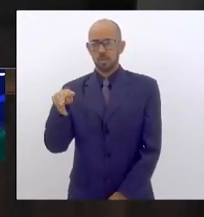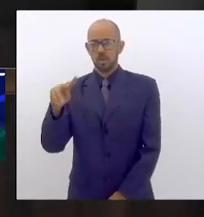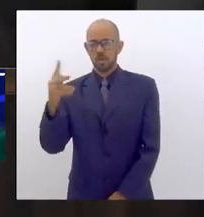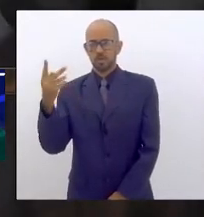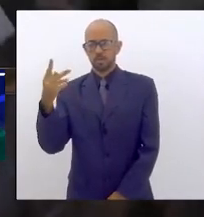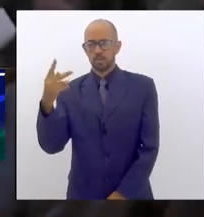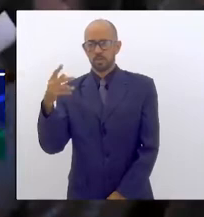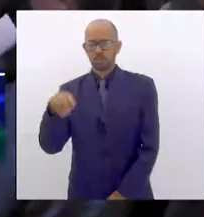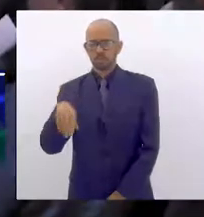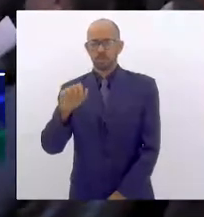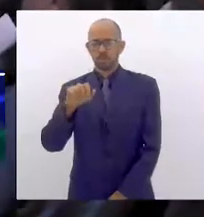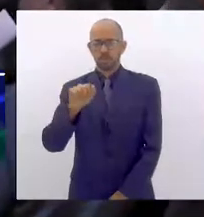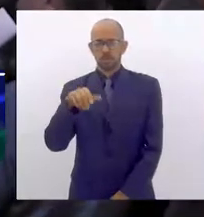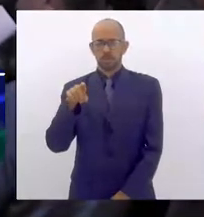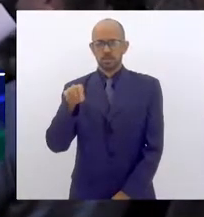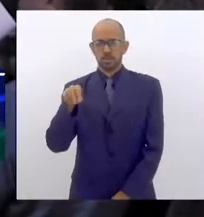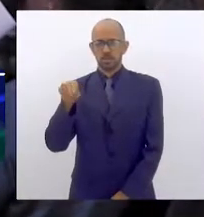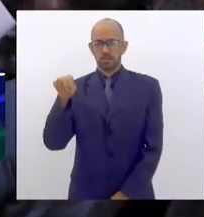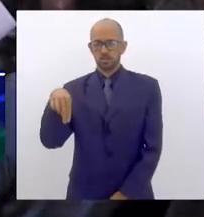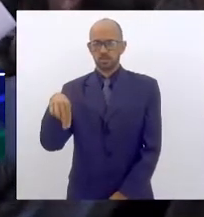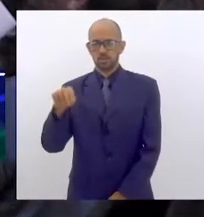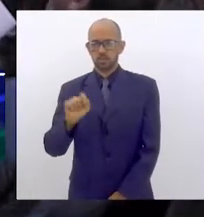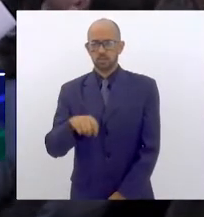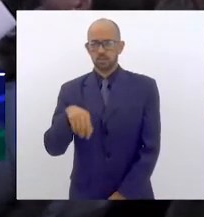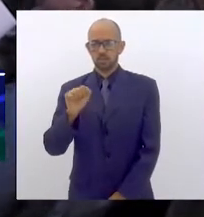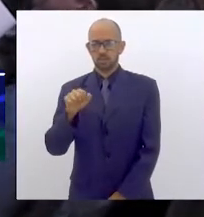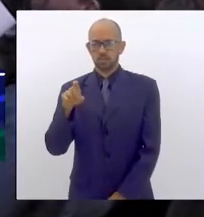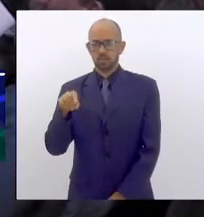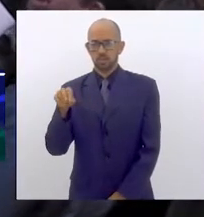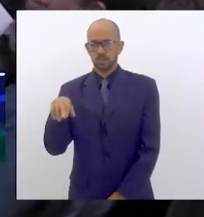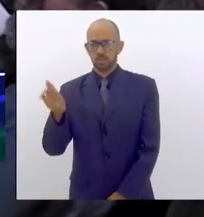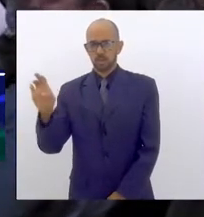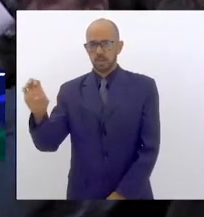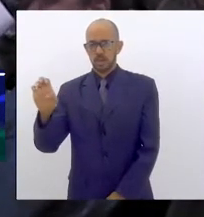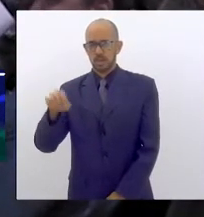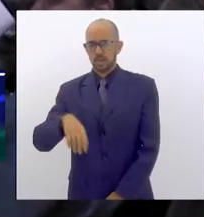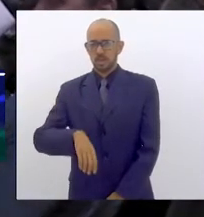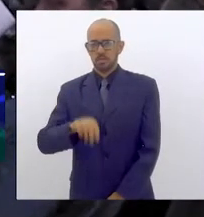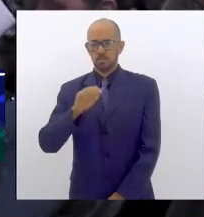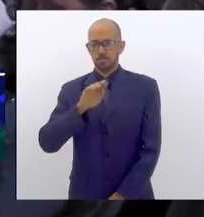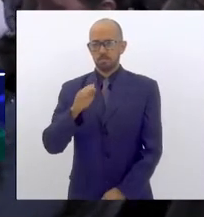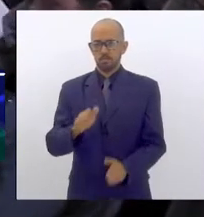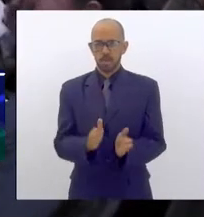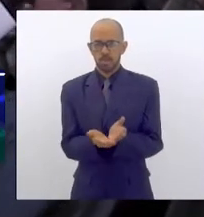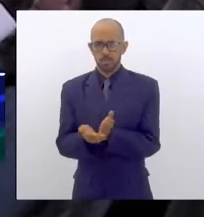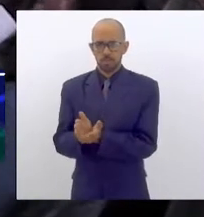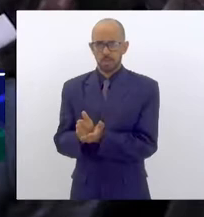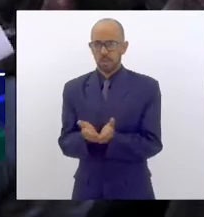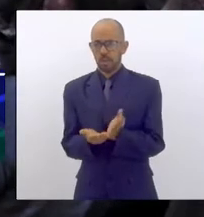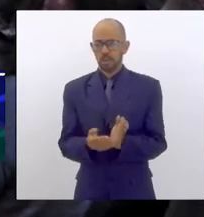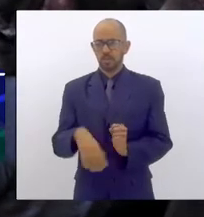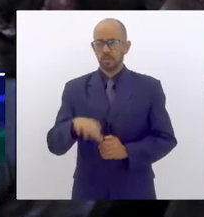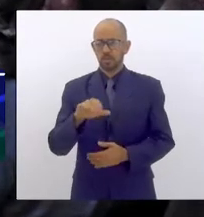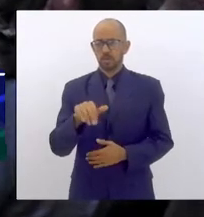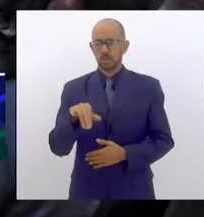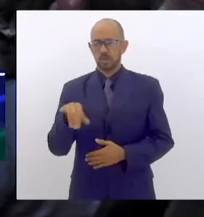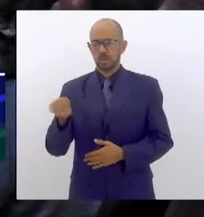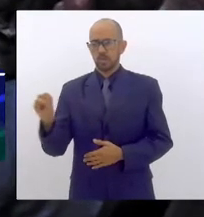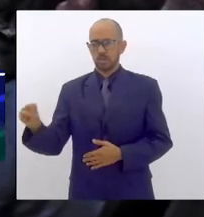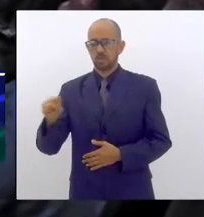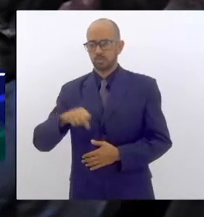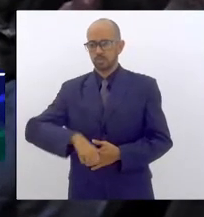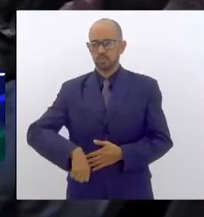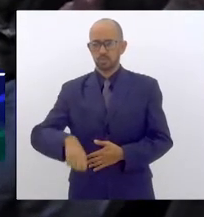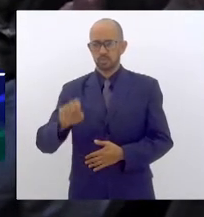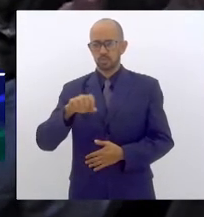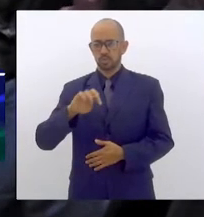Alexandre, deputado Anderson Moraes, deputado André Correia, deputado Bebeto, deputado Brazão, deputado Carlos Macedo, deputado